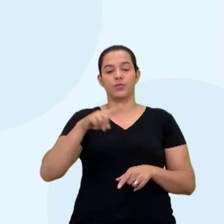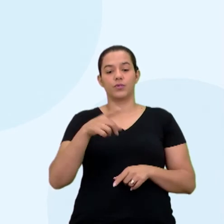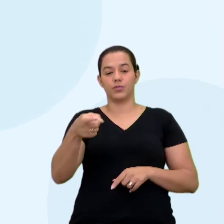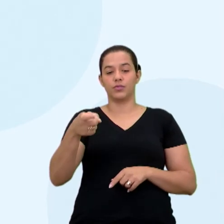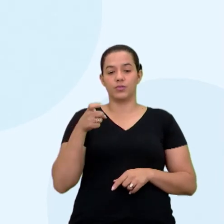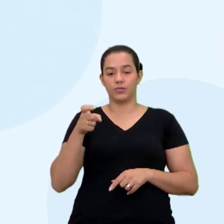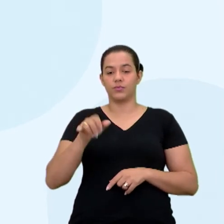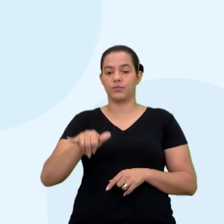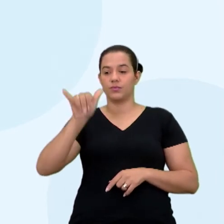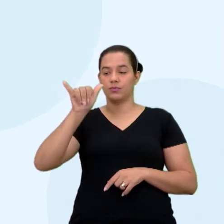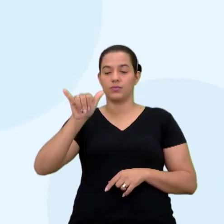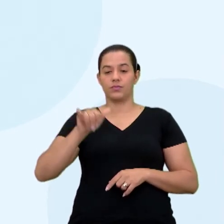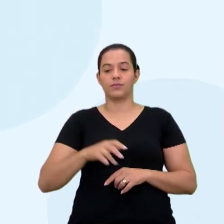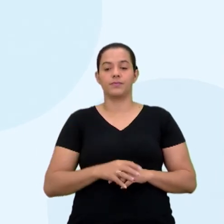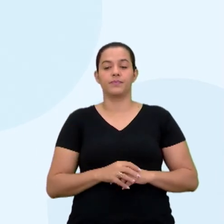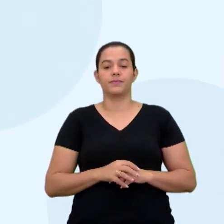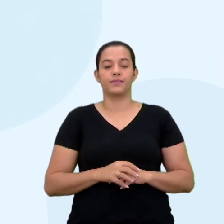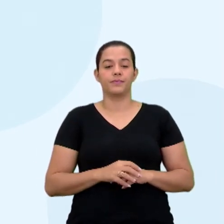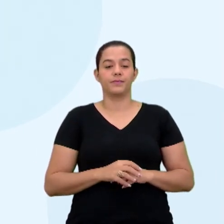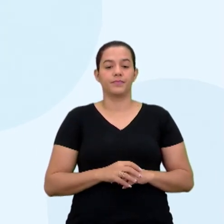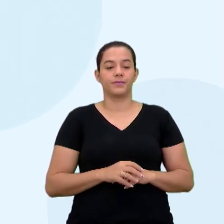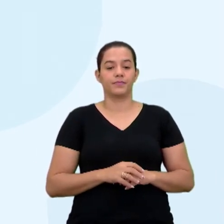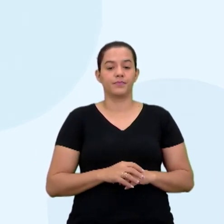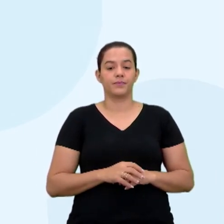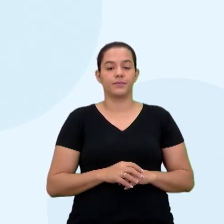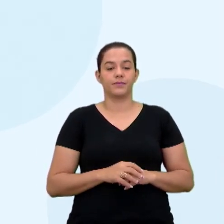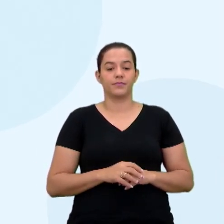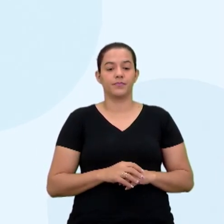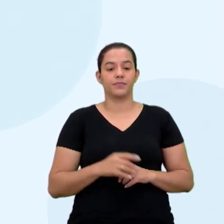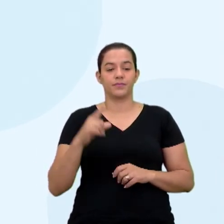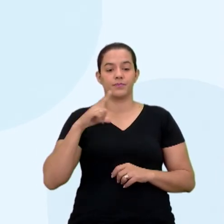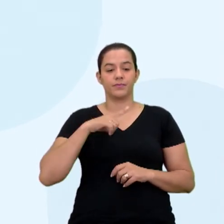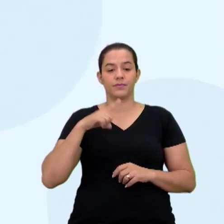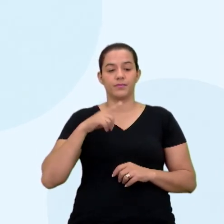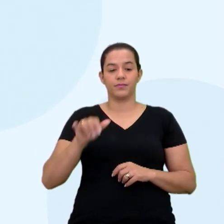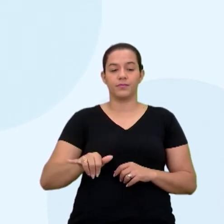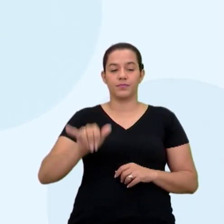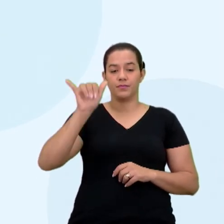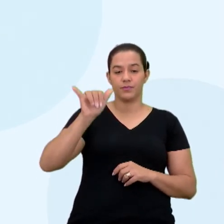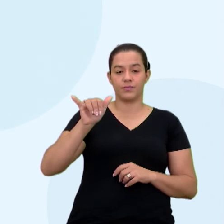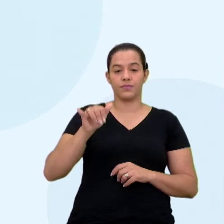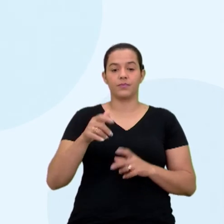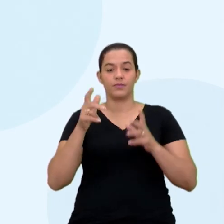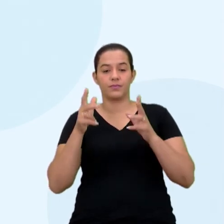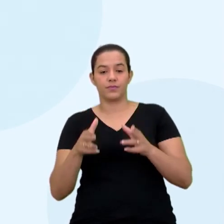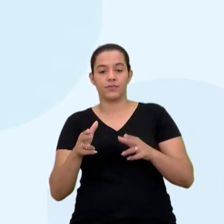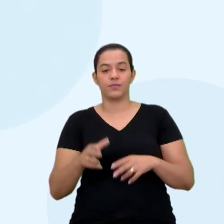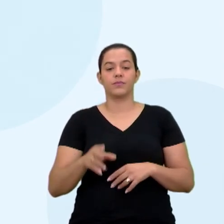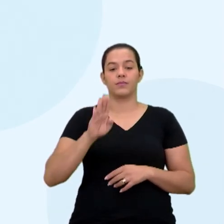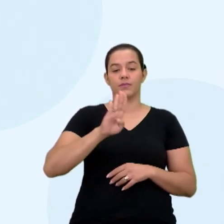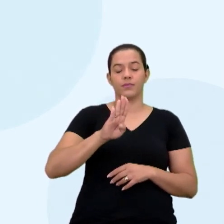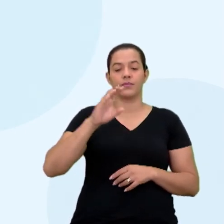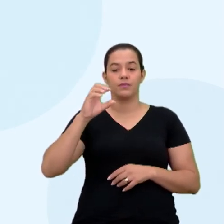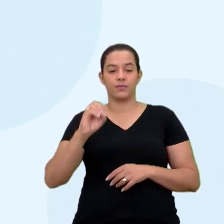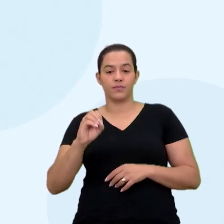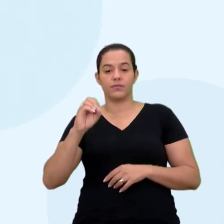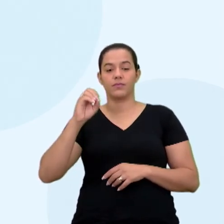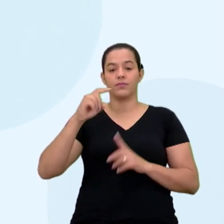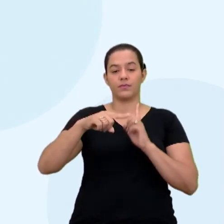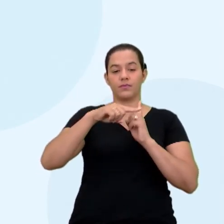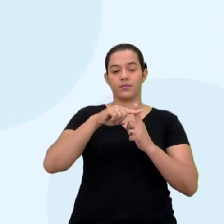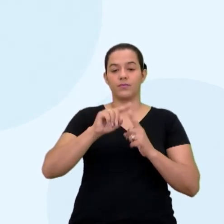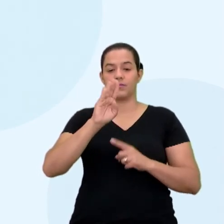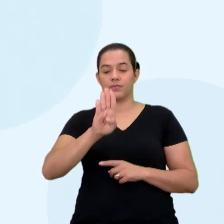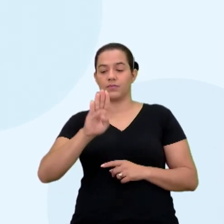x e y, ok? Então, temos o y igual a b0 mais beta 0, né? Mais beta 1 vezes